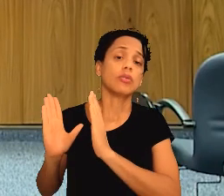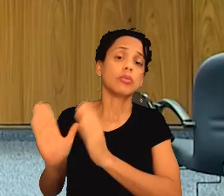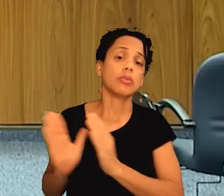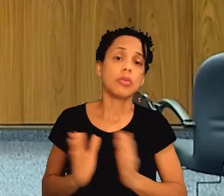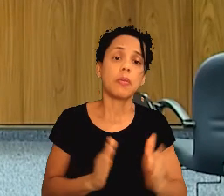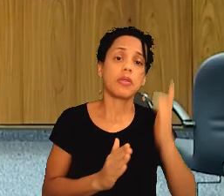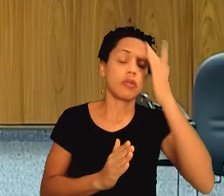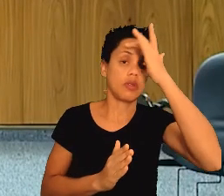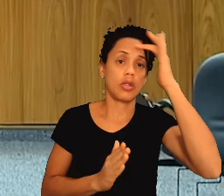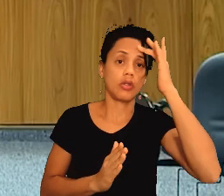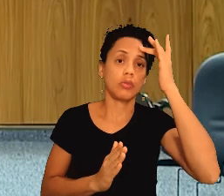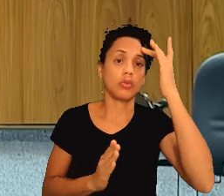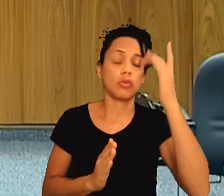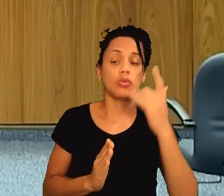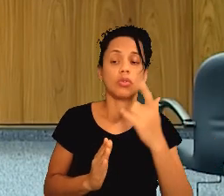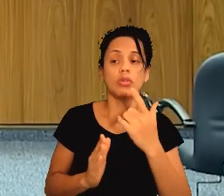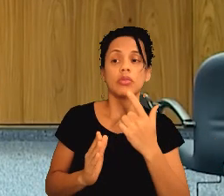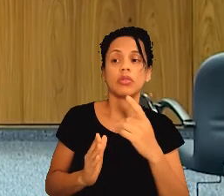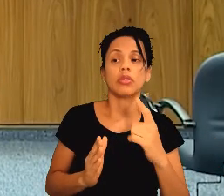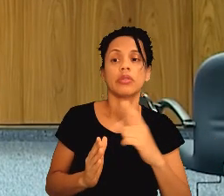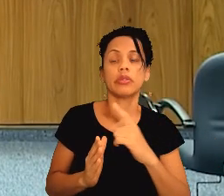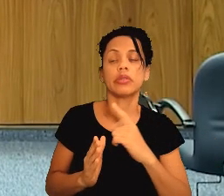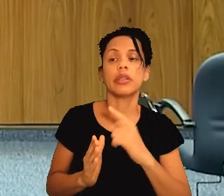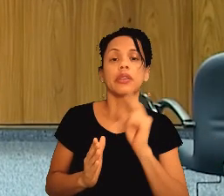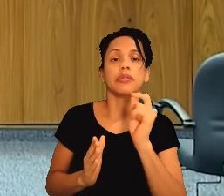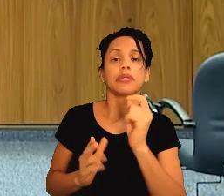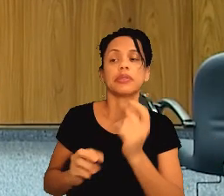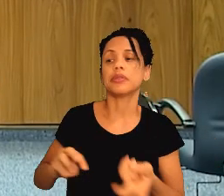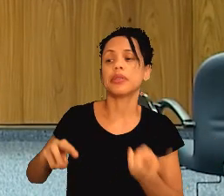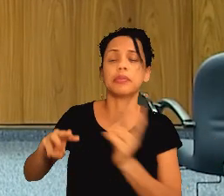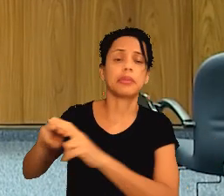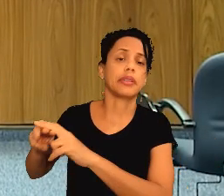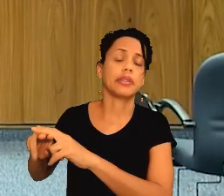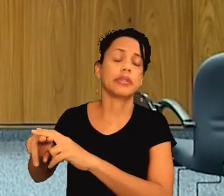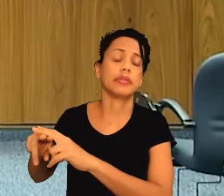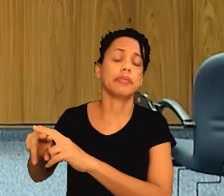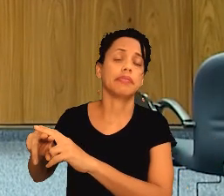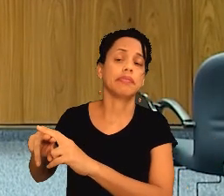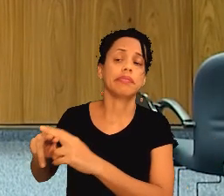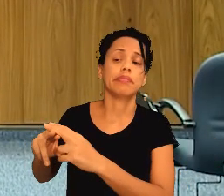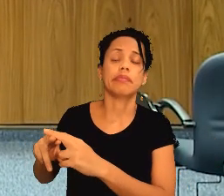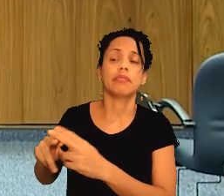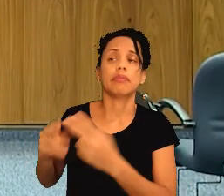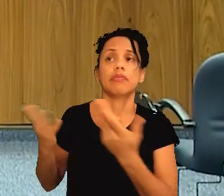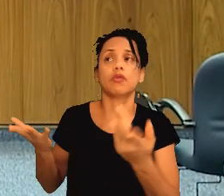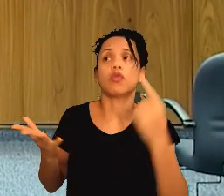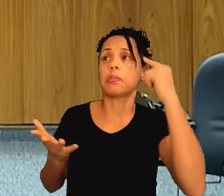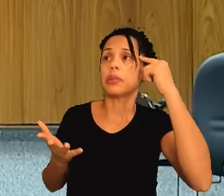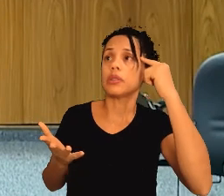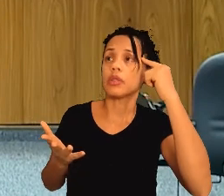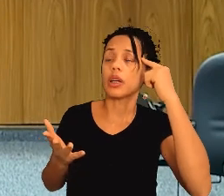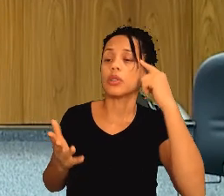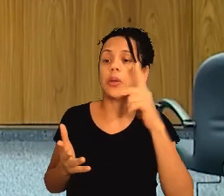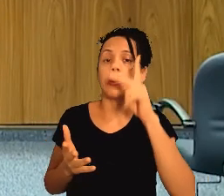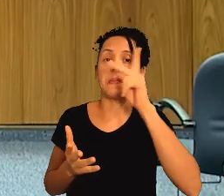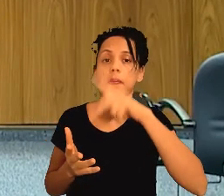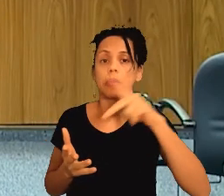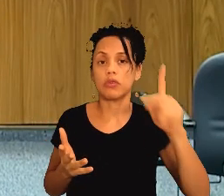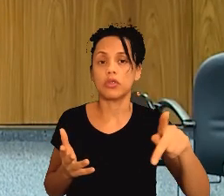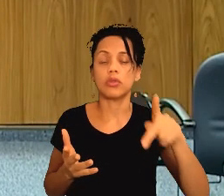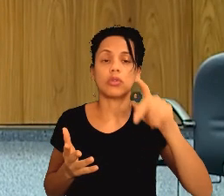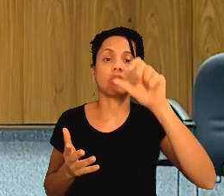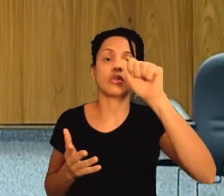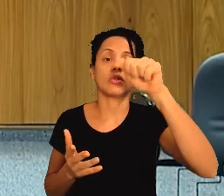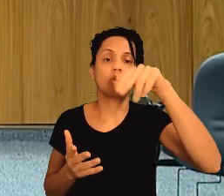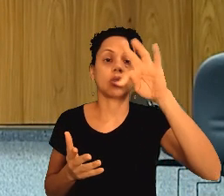processo, essas pessoas foram confinadas, né? O confinamento foi um conceito que foi pensado pelo